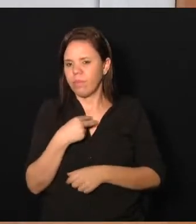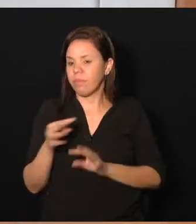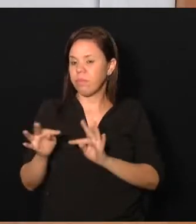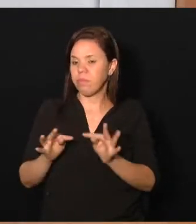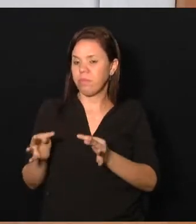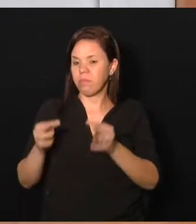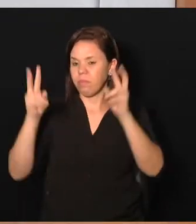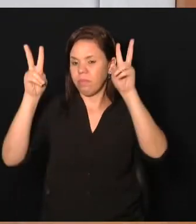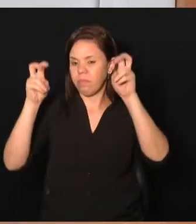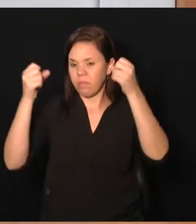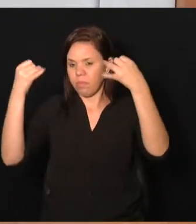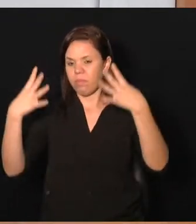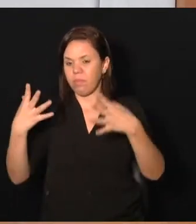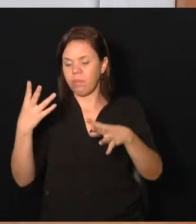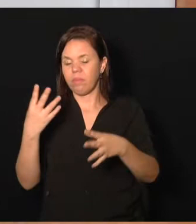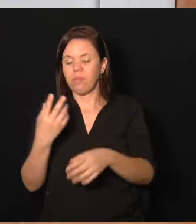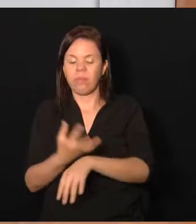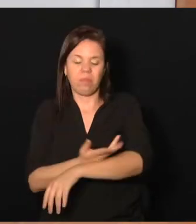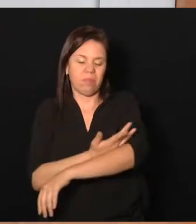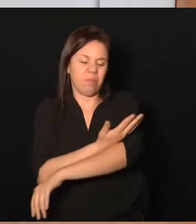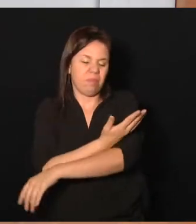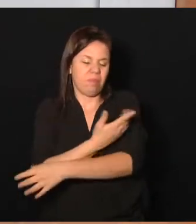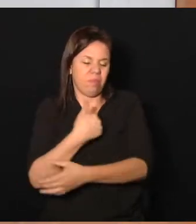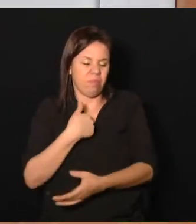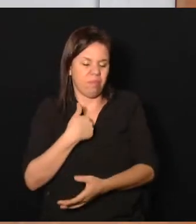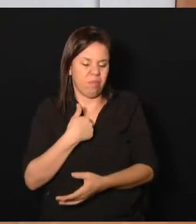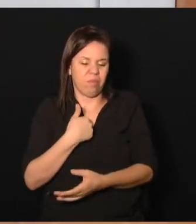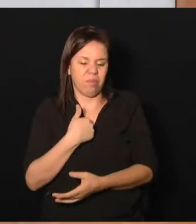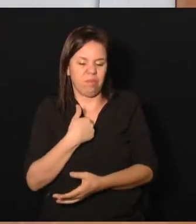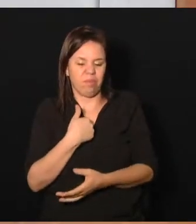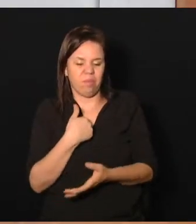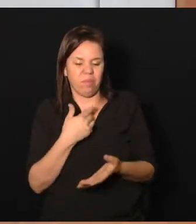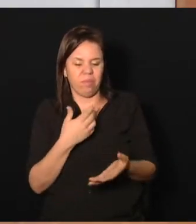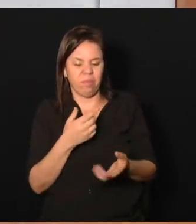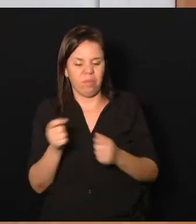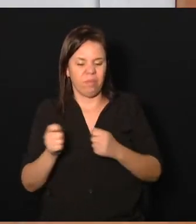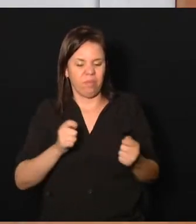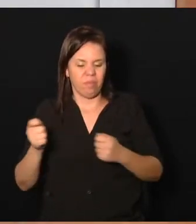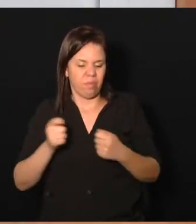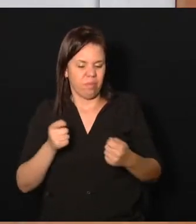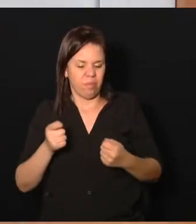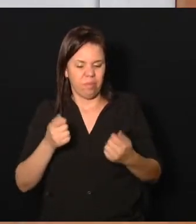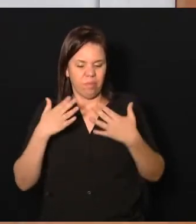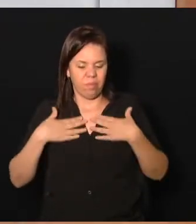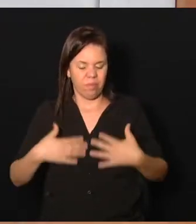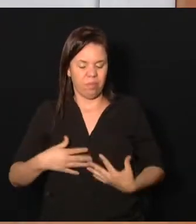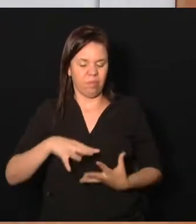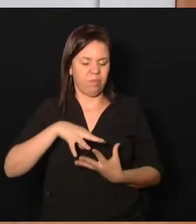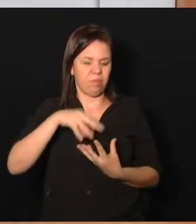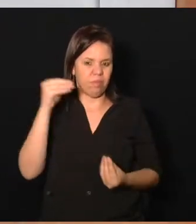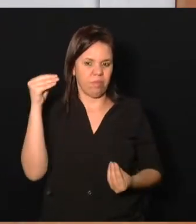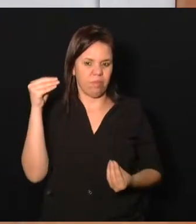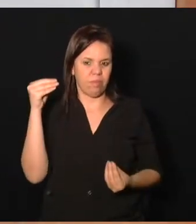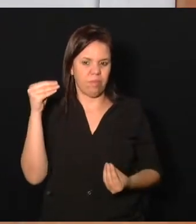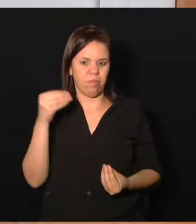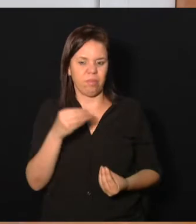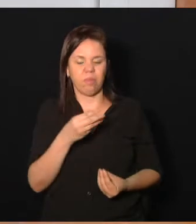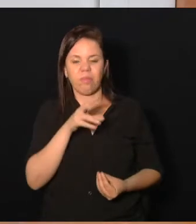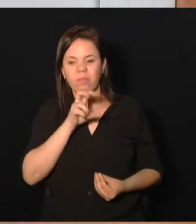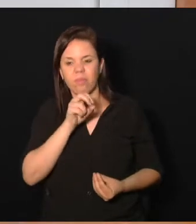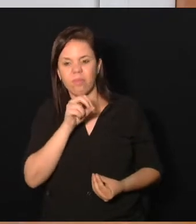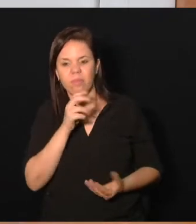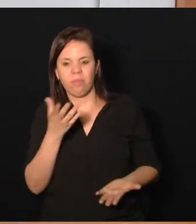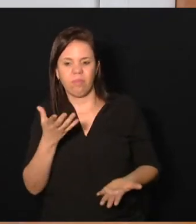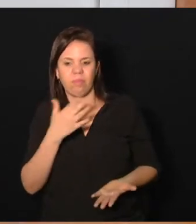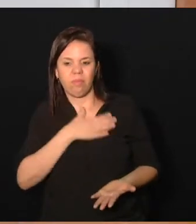desse tema com a emoção que estava dominando todo o meu corpo e a minha alma. Uma avó